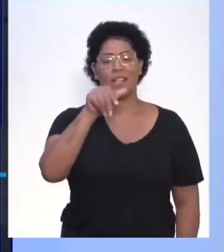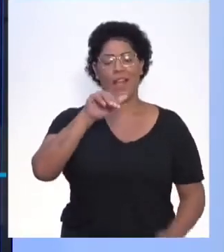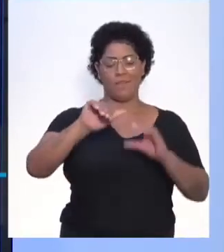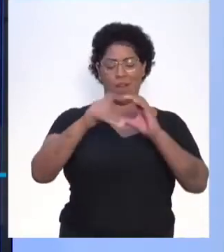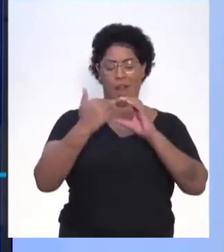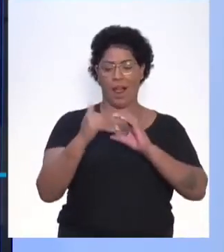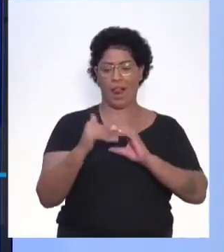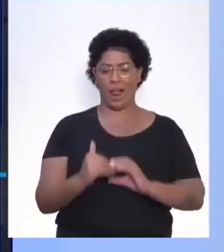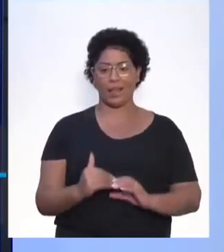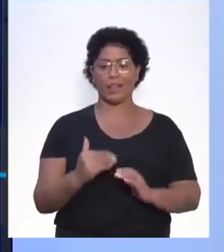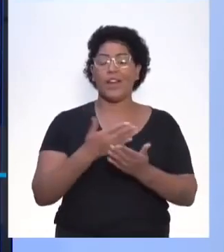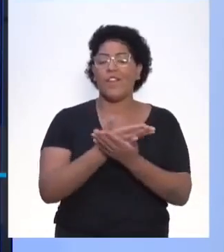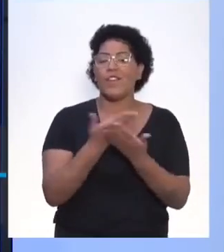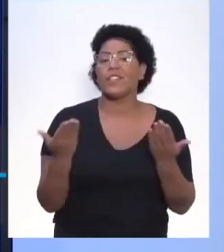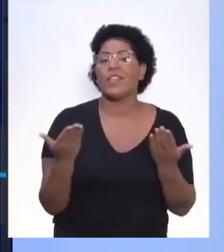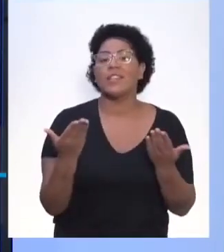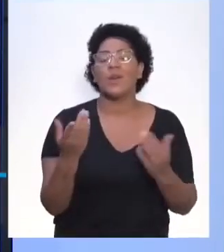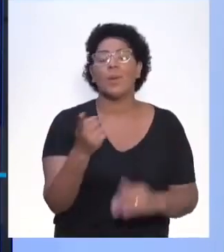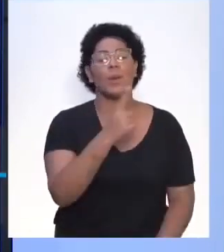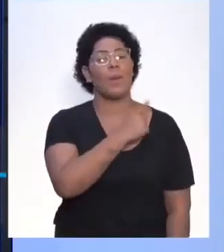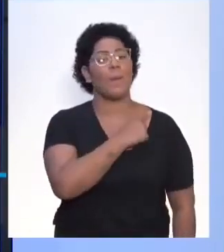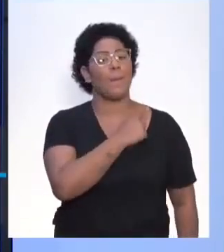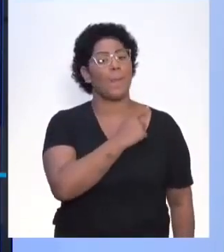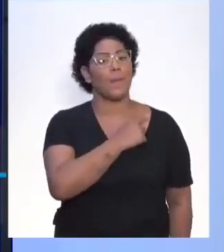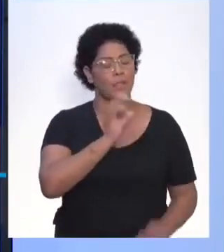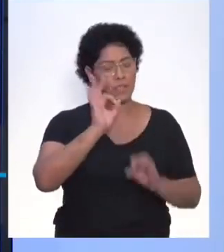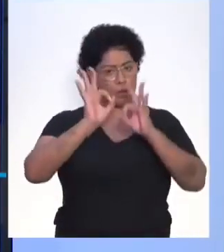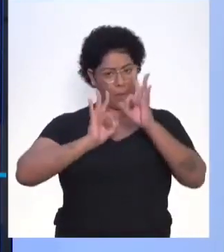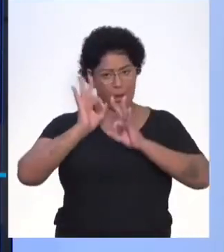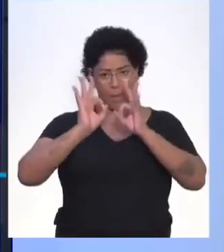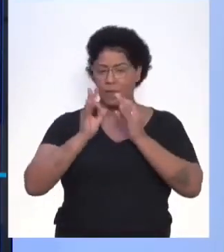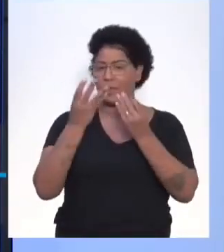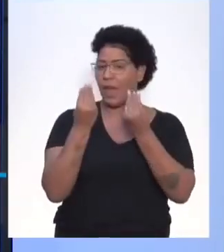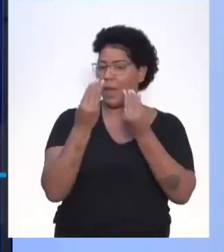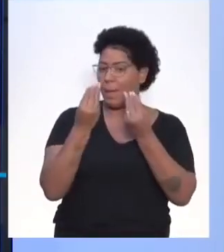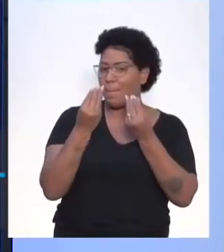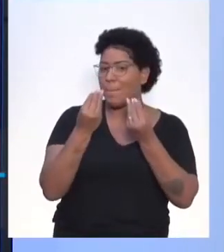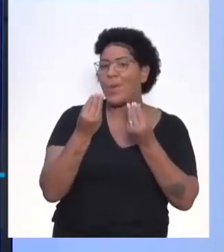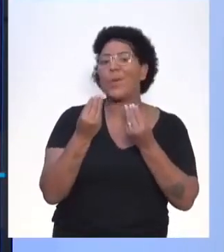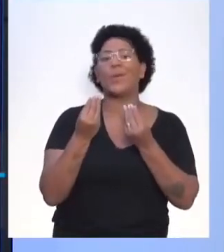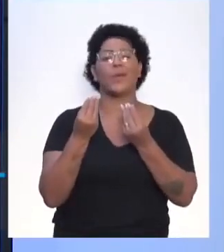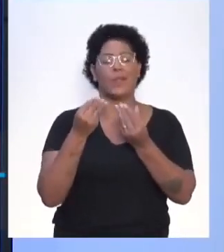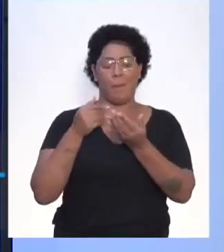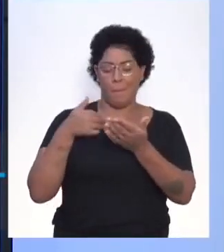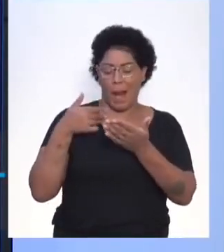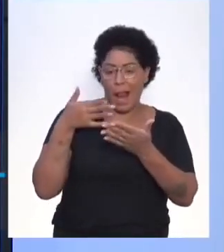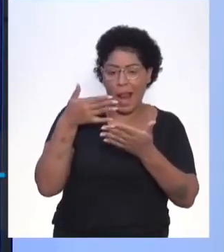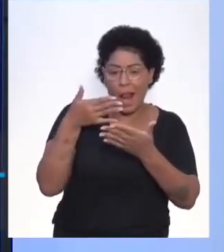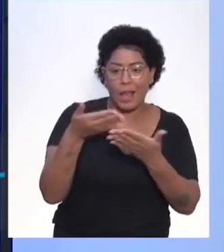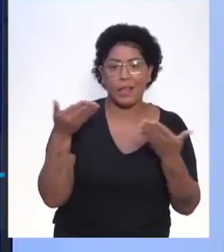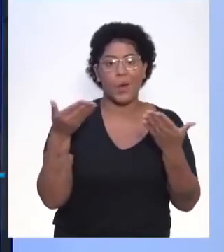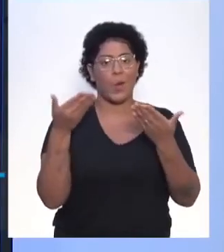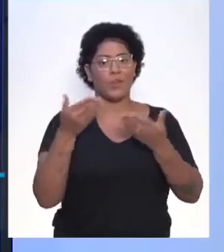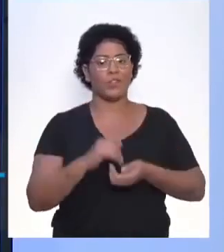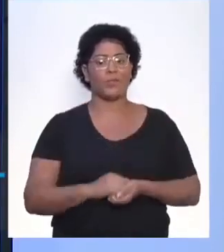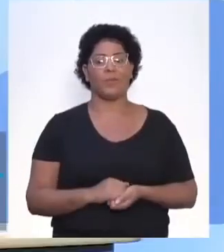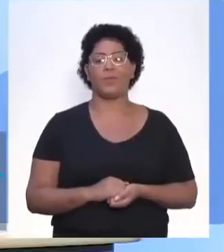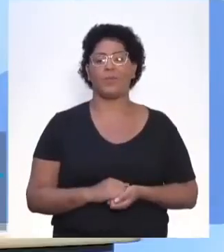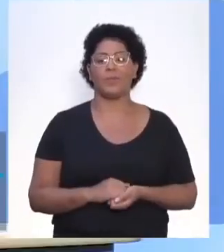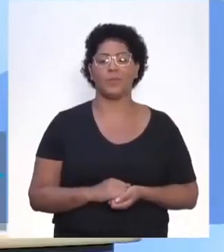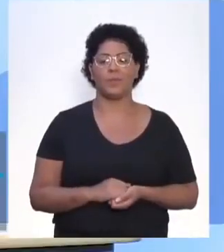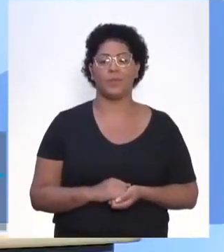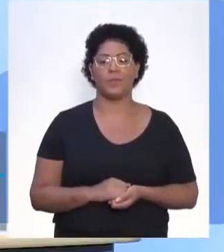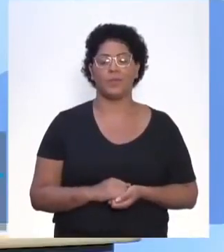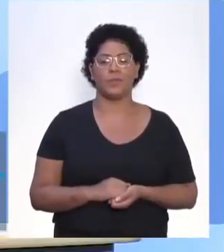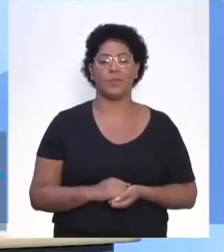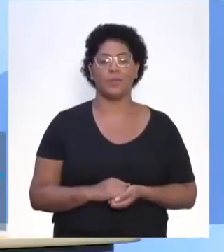chatinho. Então, garotada do primeiro ano, se prepare que tem muita aventura da história para hoje. É isso aí.